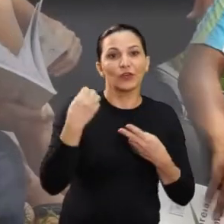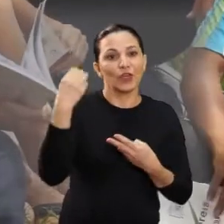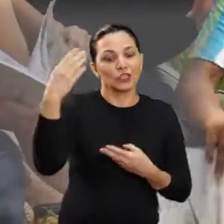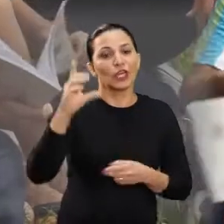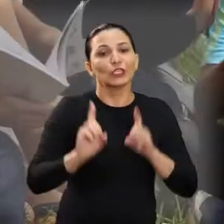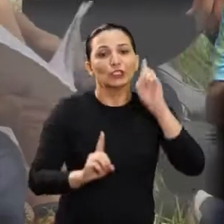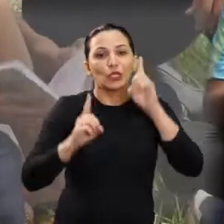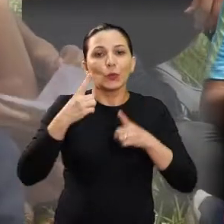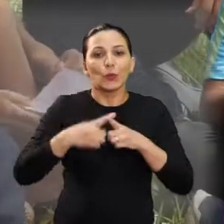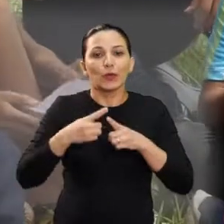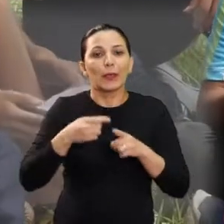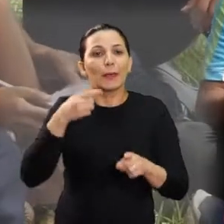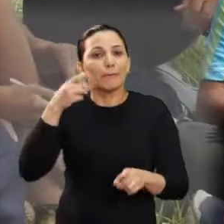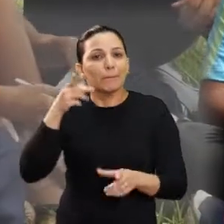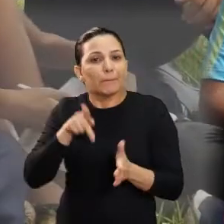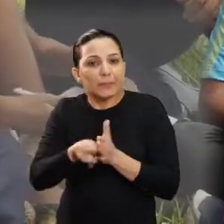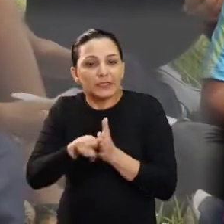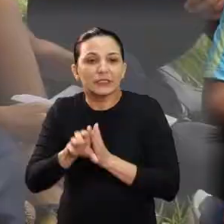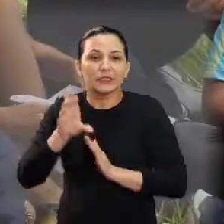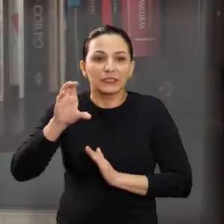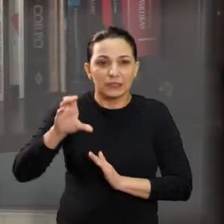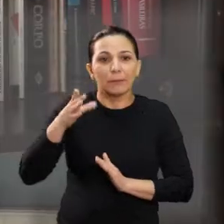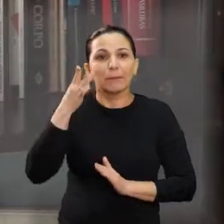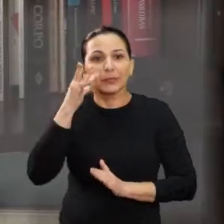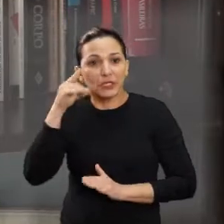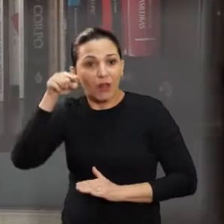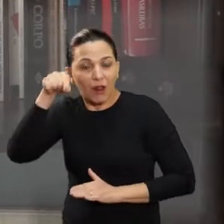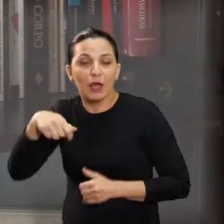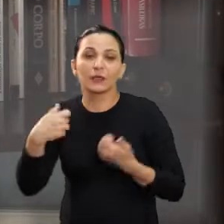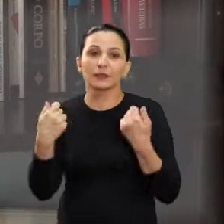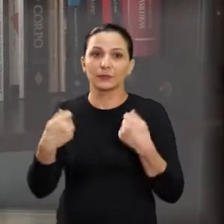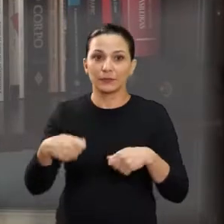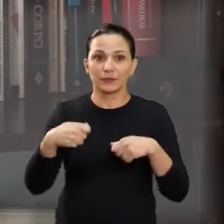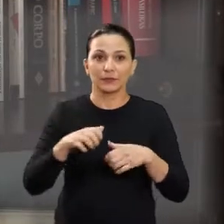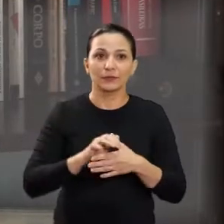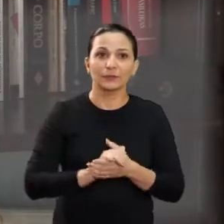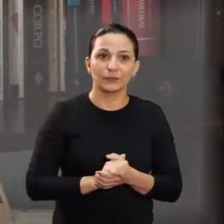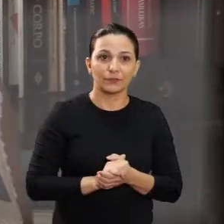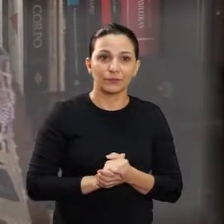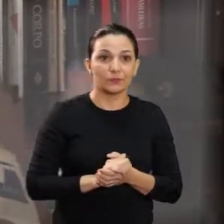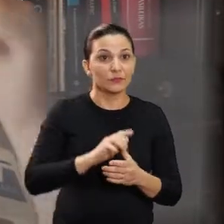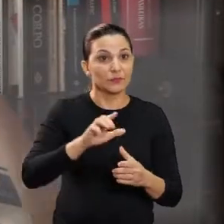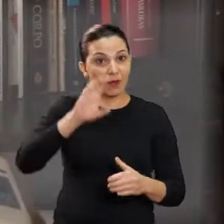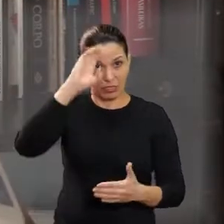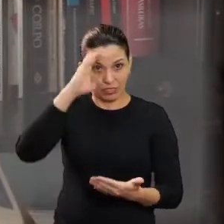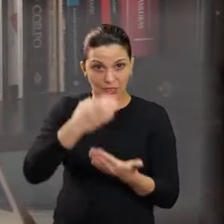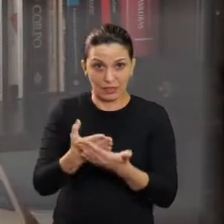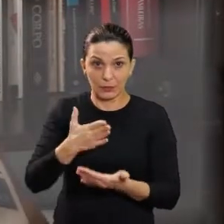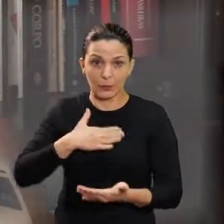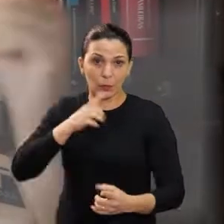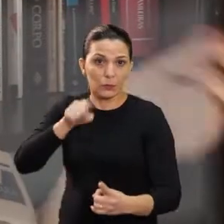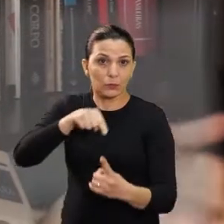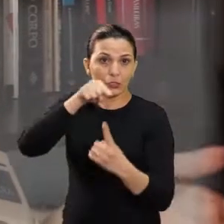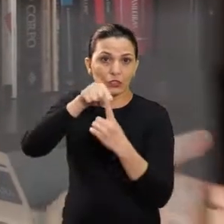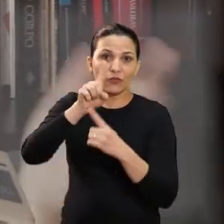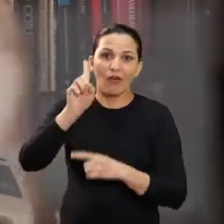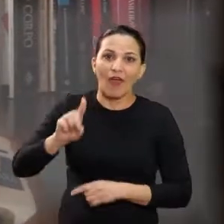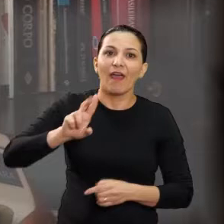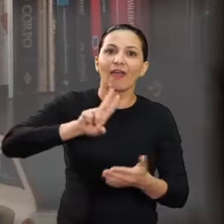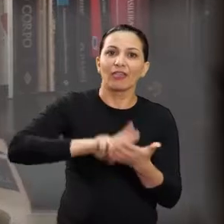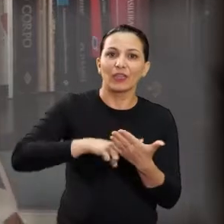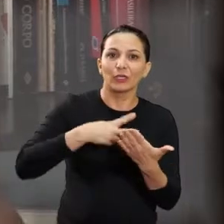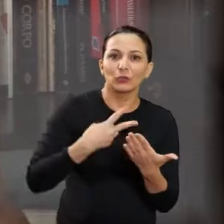continuar uma parte lá. Né? Que a intenção é traduzir essa tese para o espanhol, porque como tem, ou parte